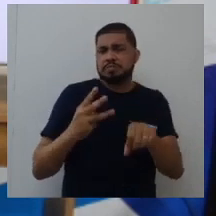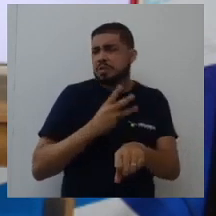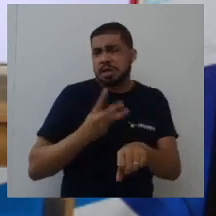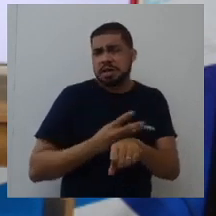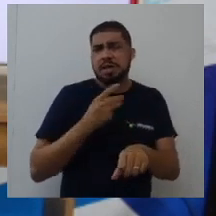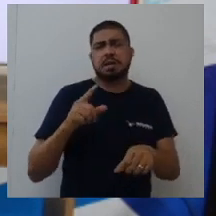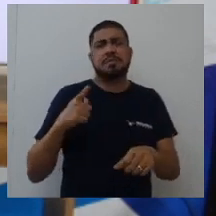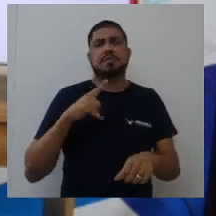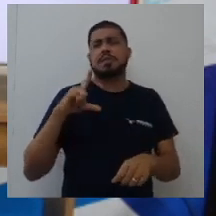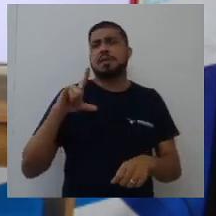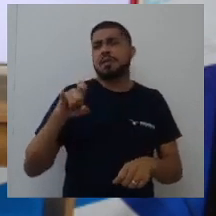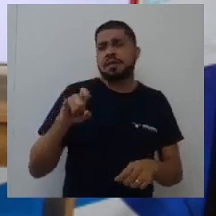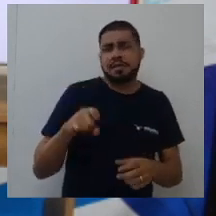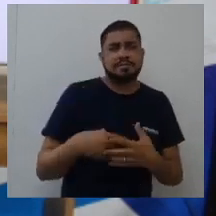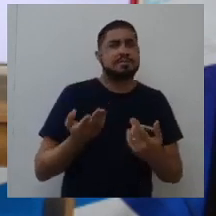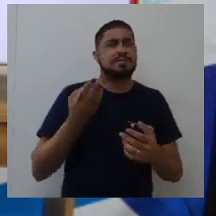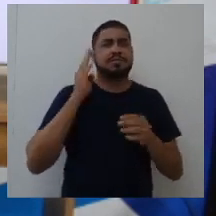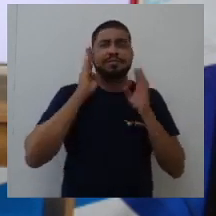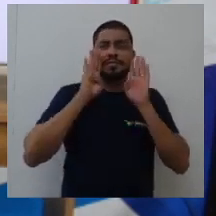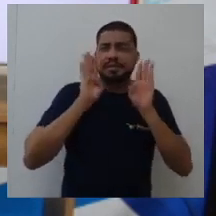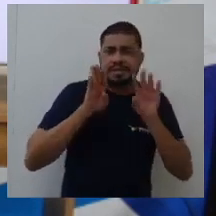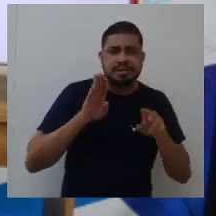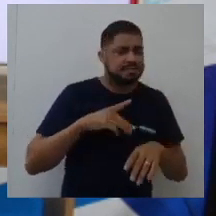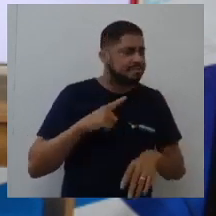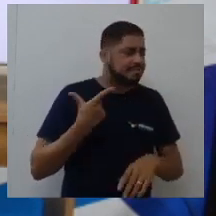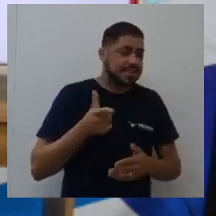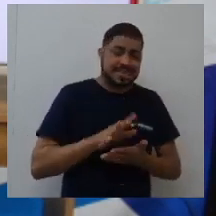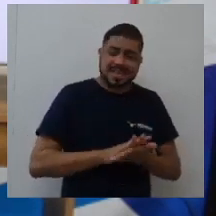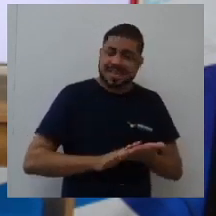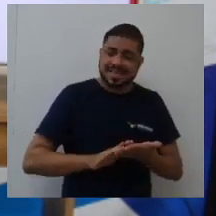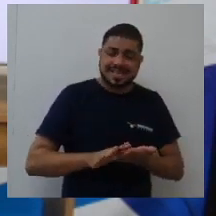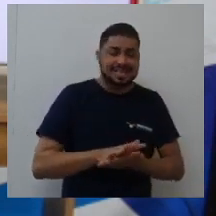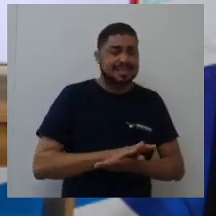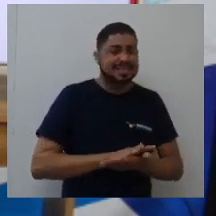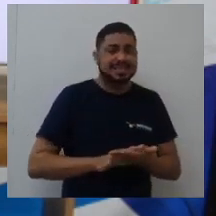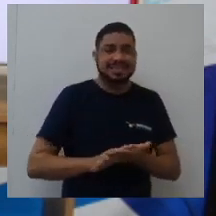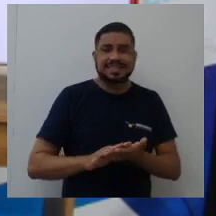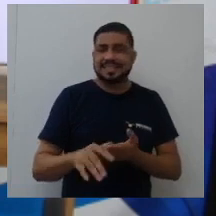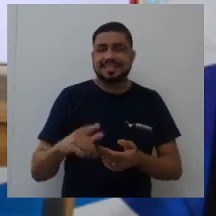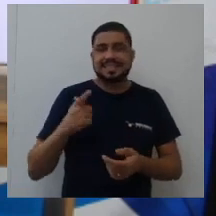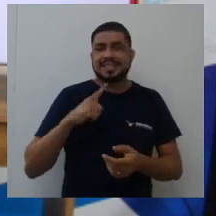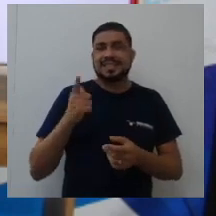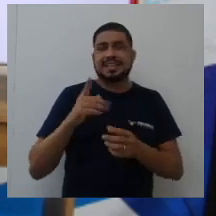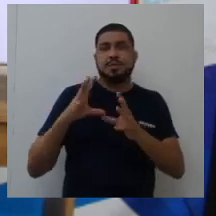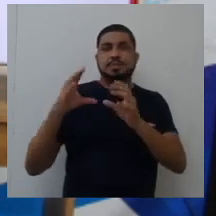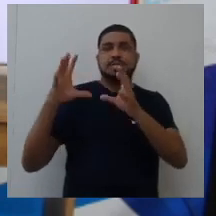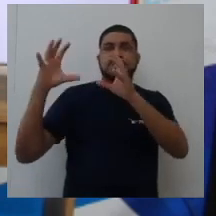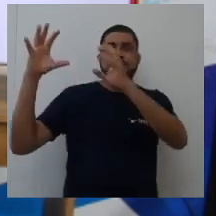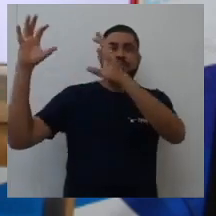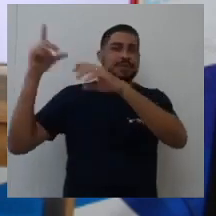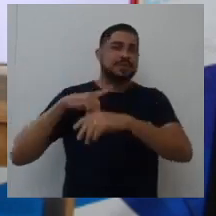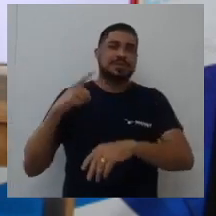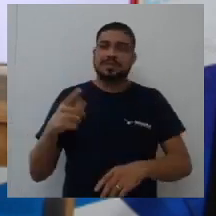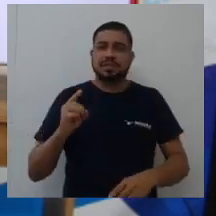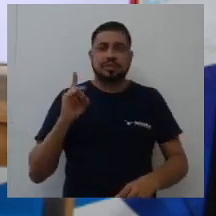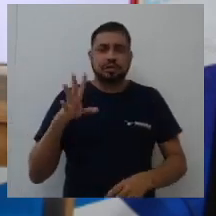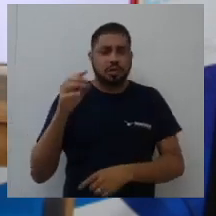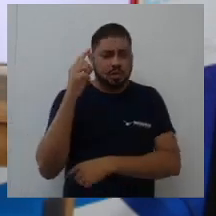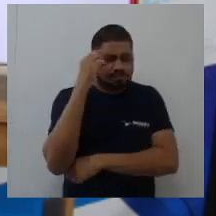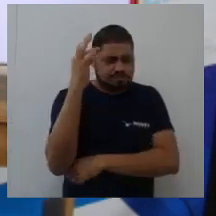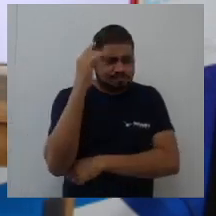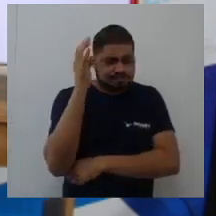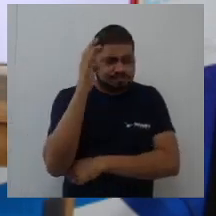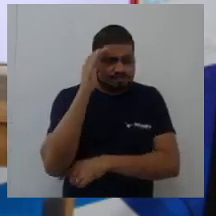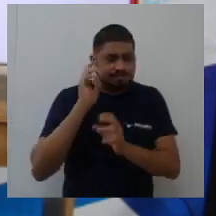pelo Instagram, pelo Face, tinha nada disso, velho. É? Nem sinal de fumaça os caras faziam, era só aqui, ó, na mente.